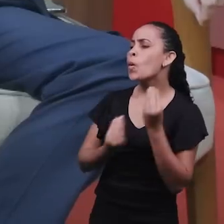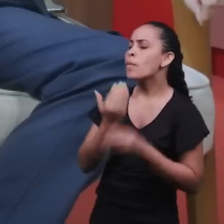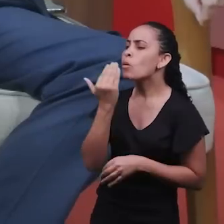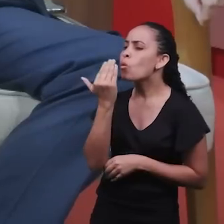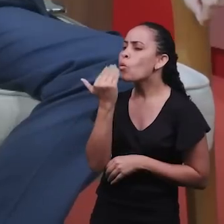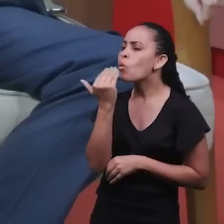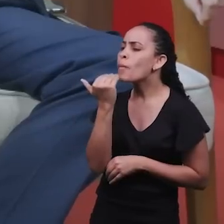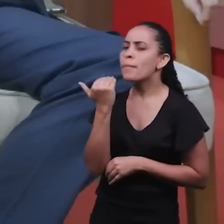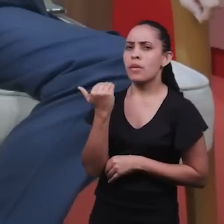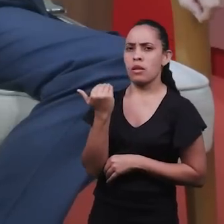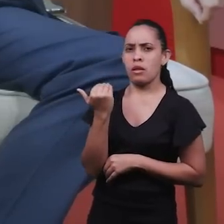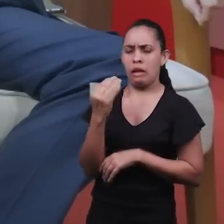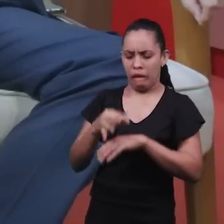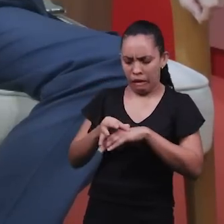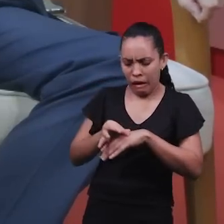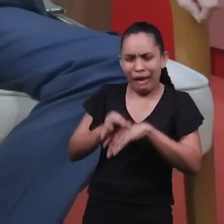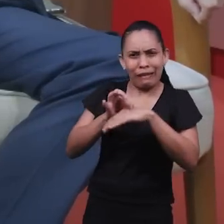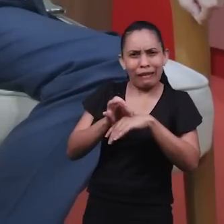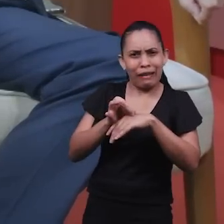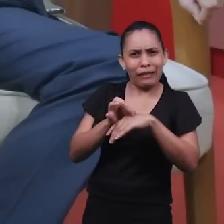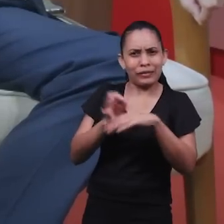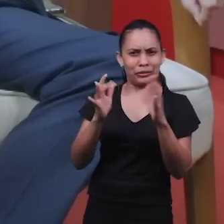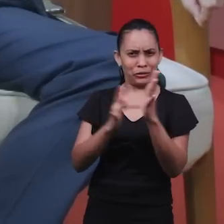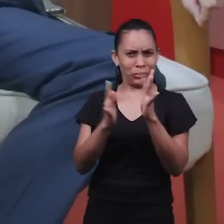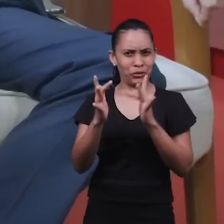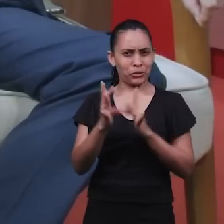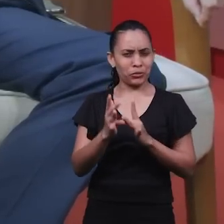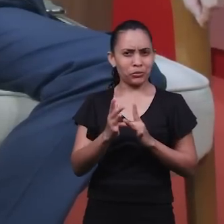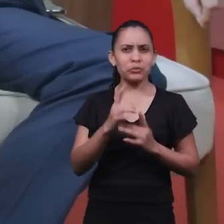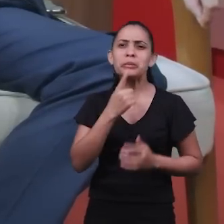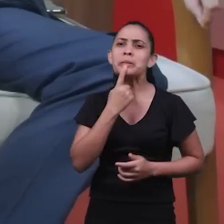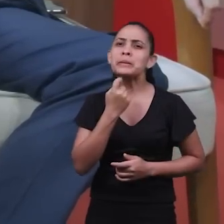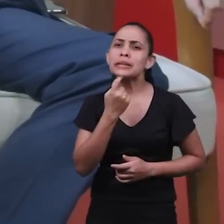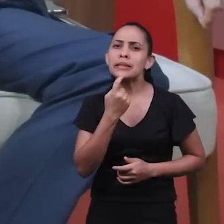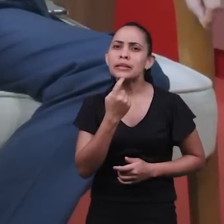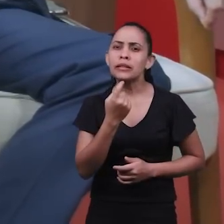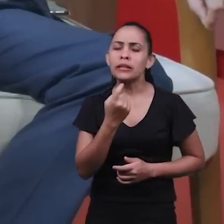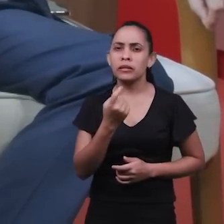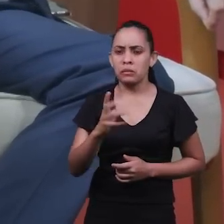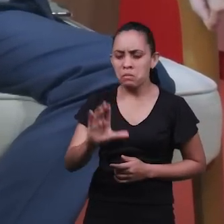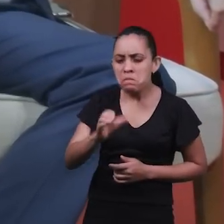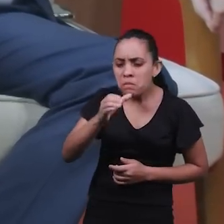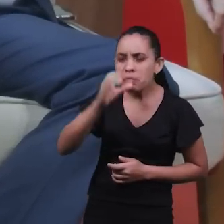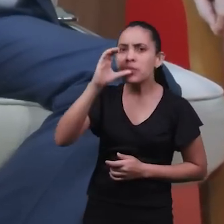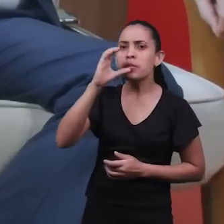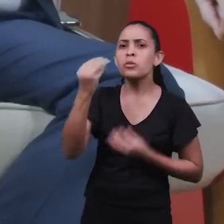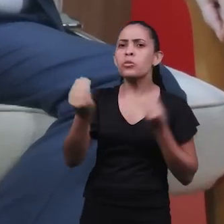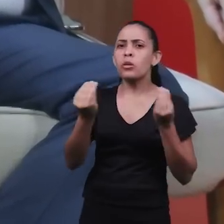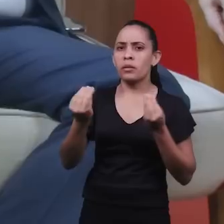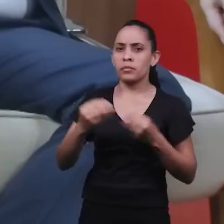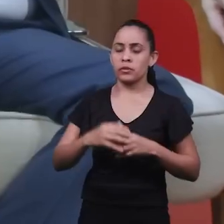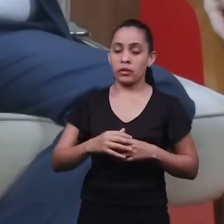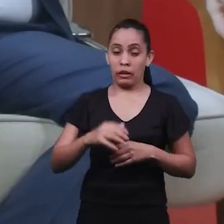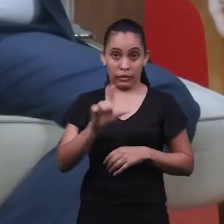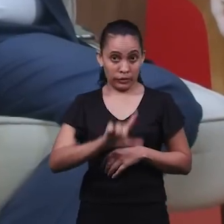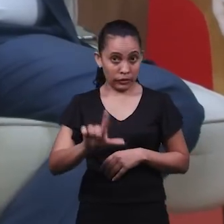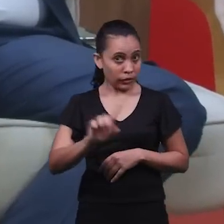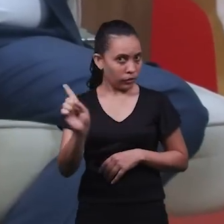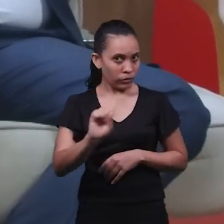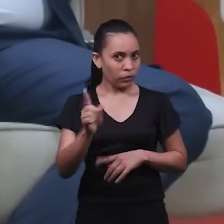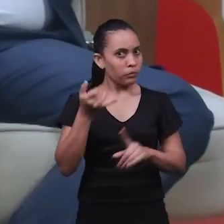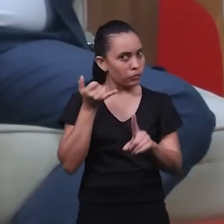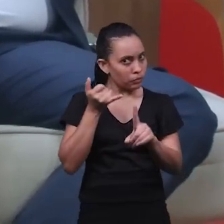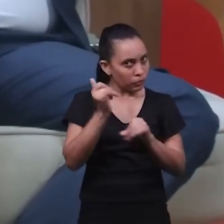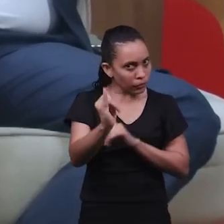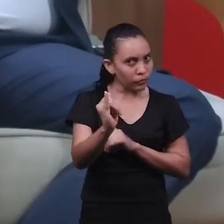consegue comer a carne de Jesus, beber o sangue dele? Então, repetimos, não é literal isso. Isso é o